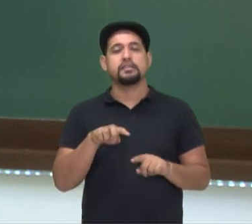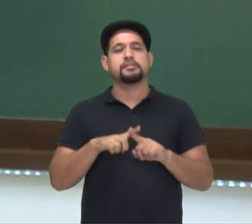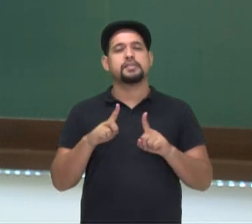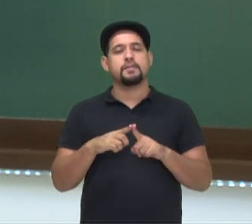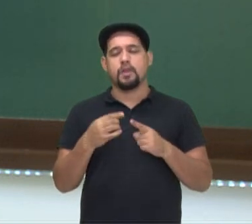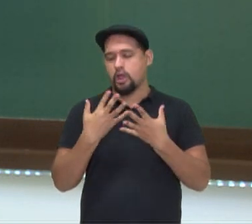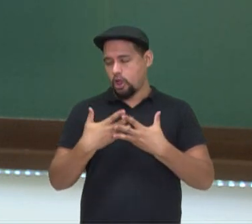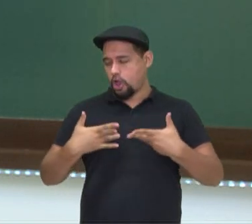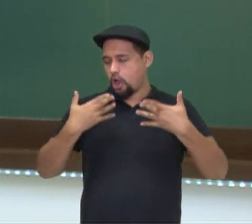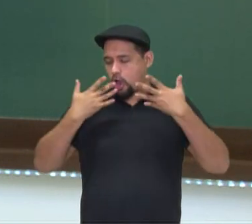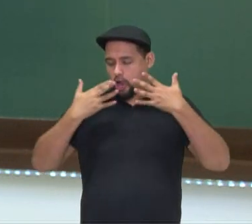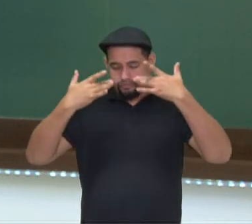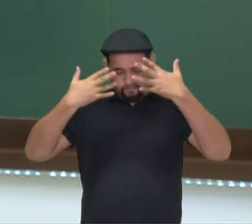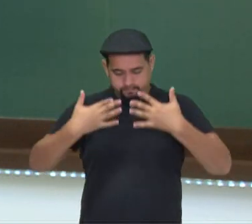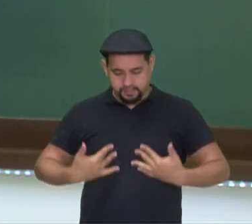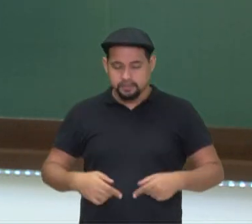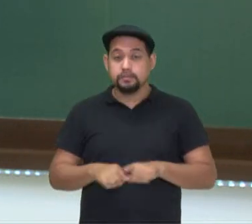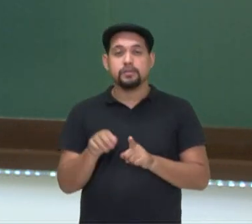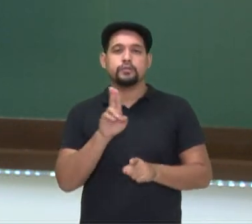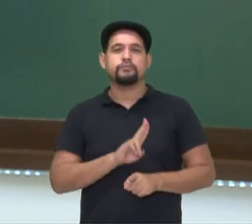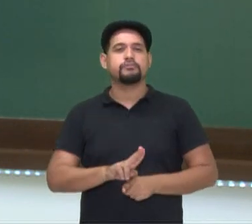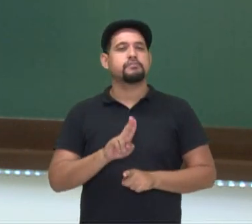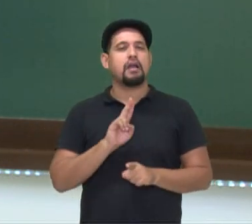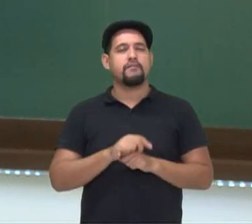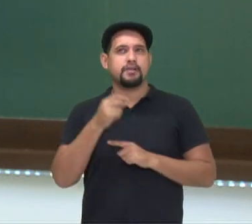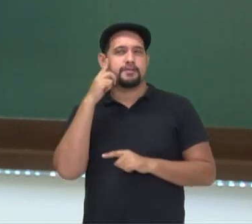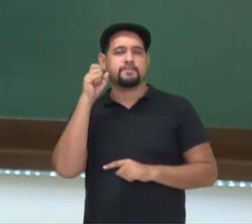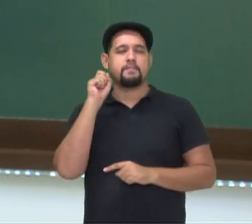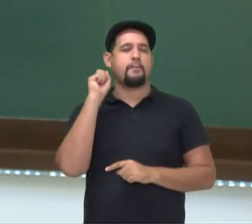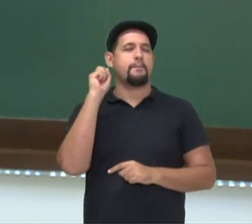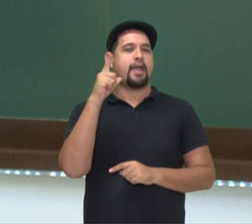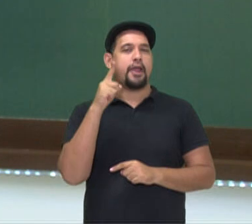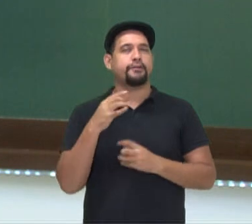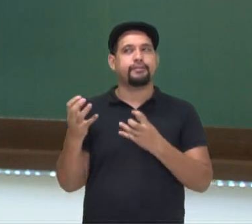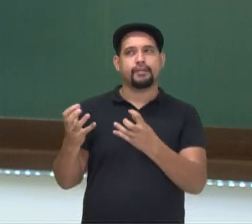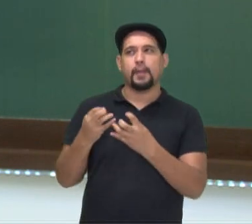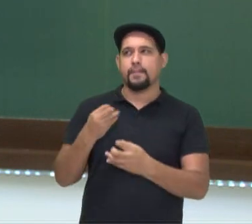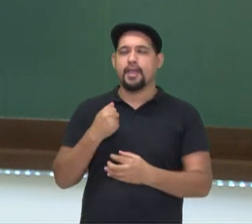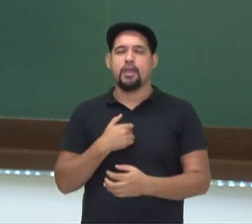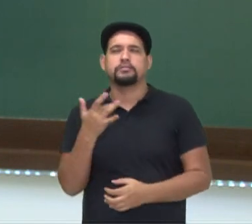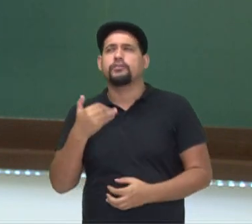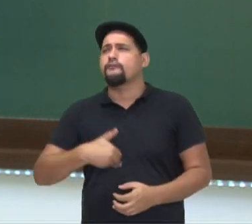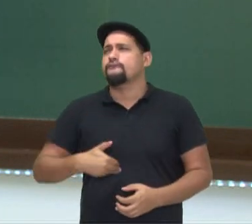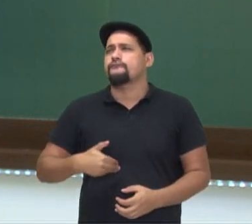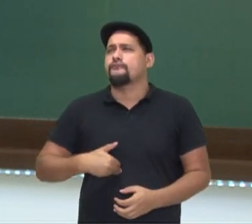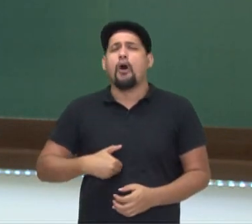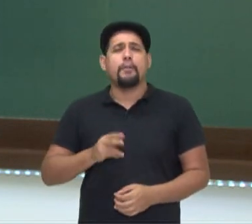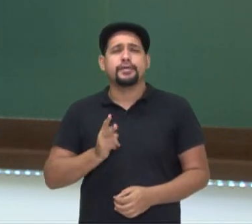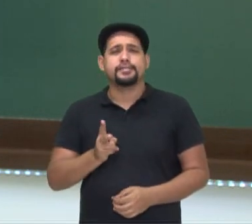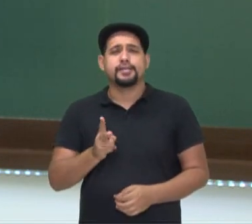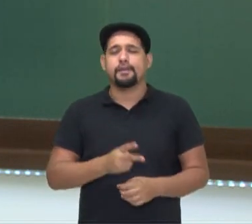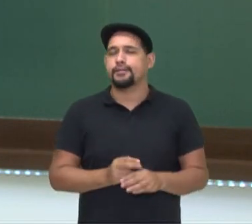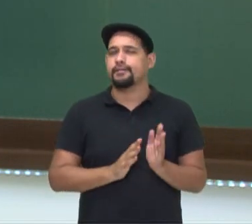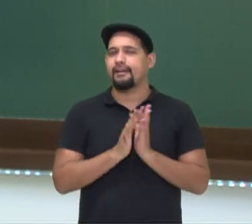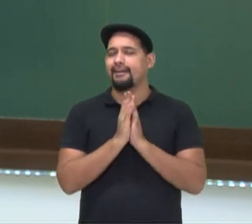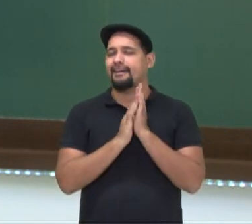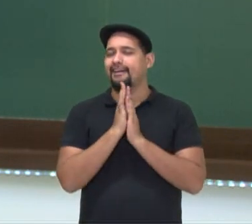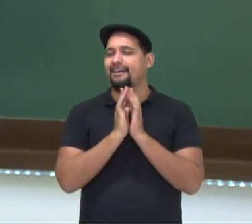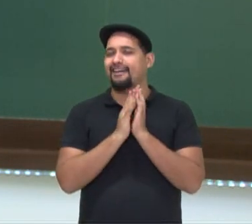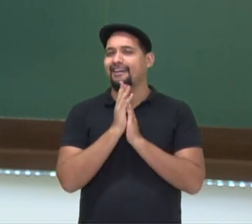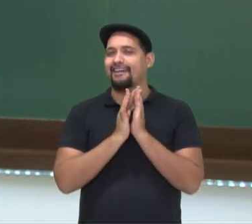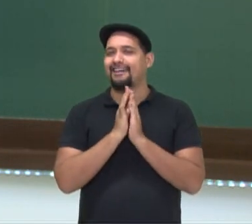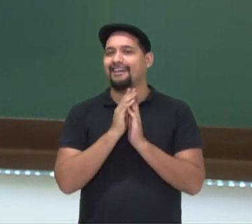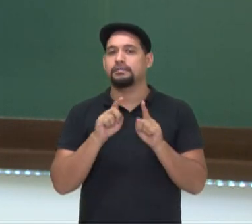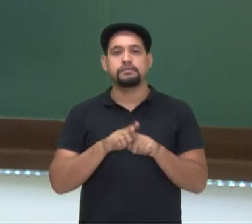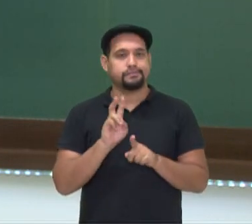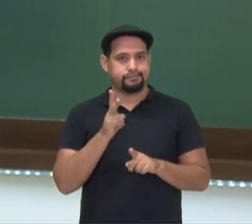com losangos, vai ser sempre o criado esperto, que quer se dar bem, guloso, né? Tá sempre tramando. Então, essa é uma